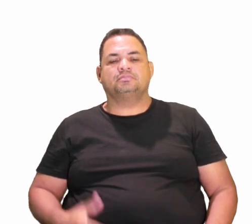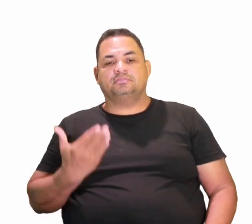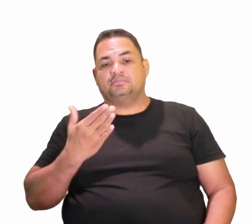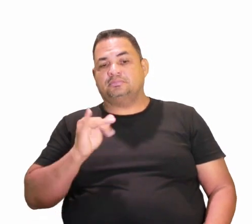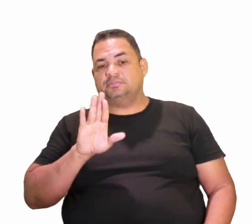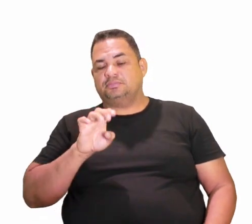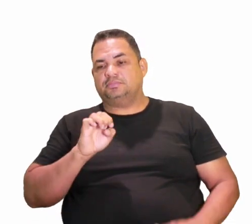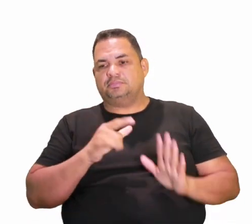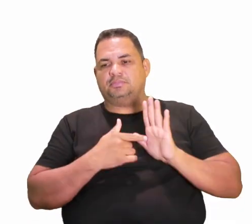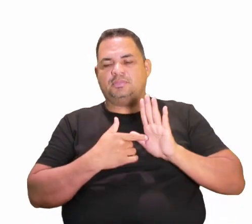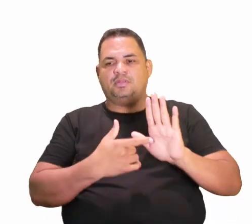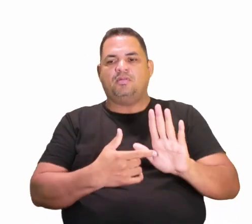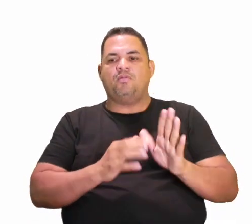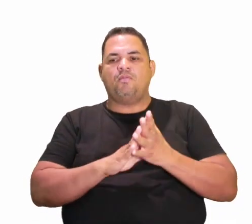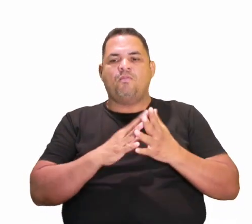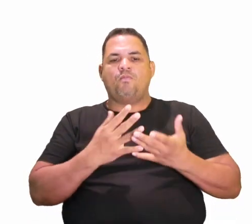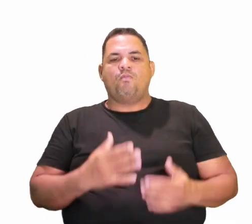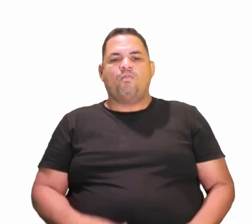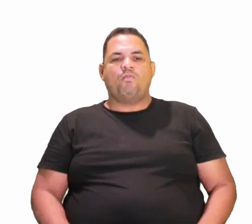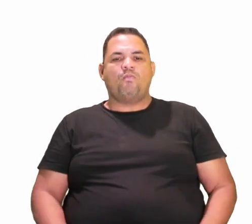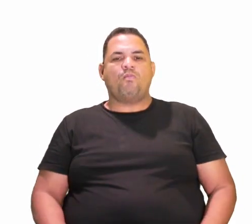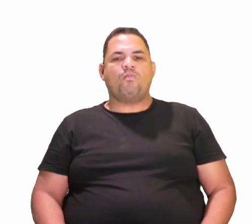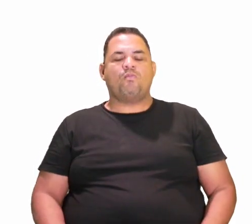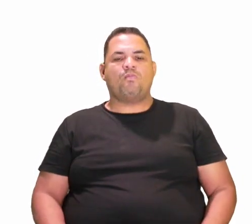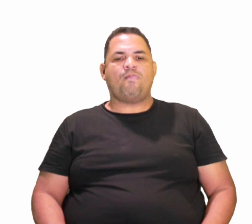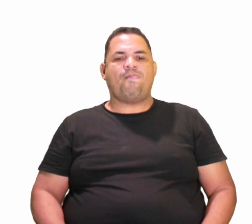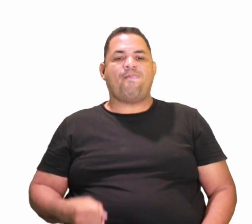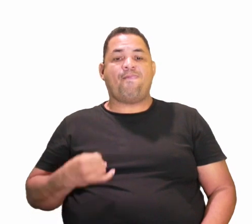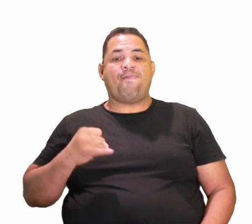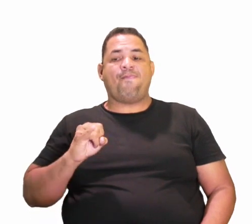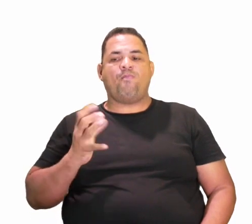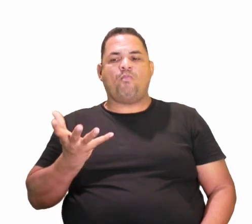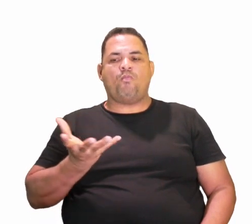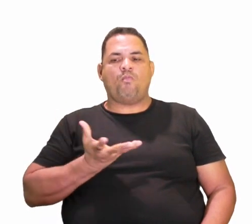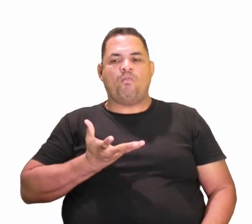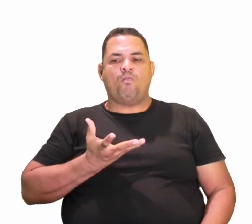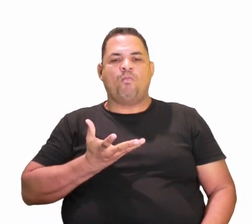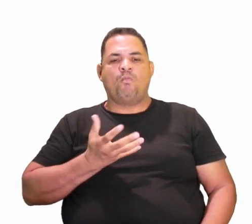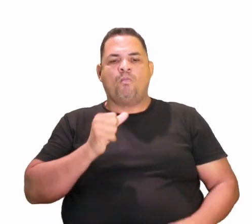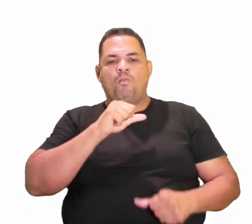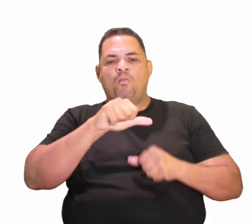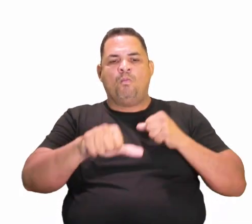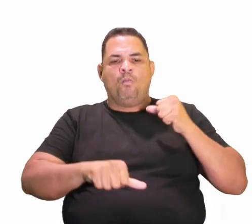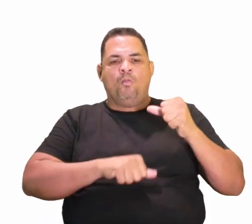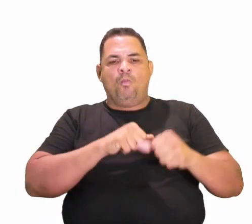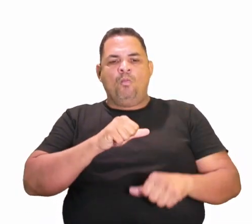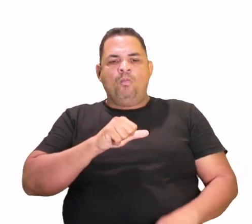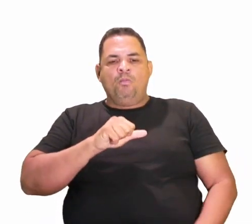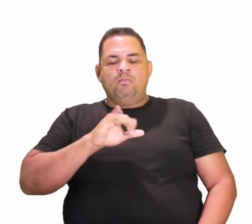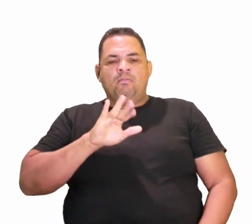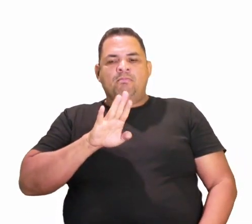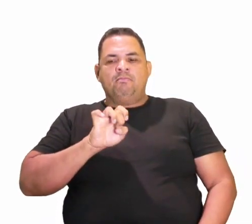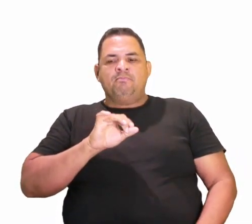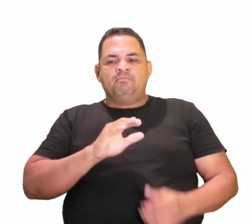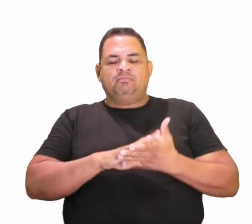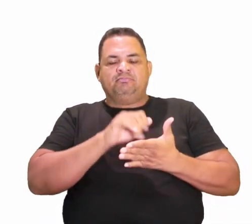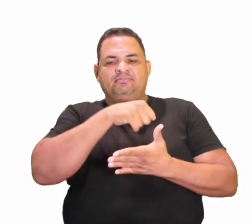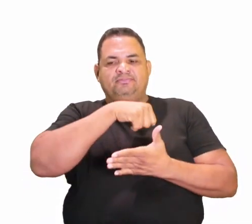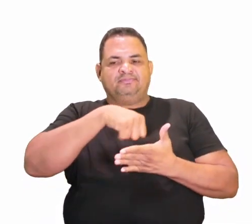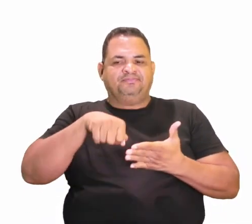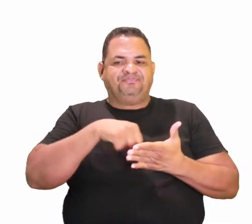representando justamente o Valentine's Day. Se eu quisesse, no lugar desse it, escrever